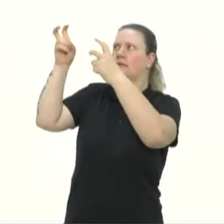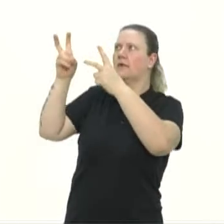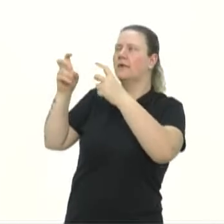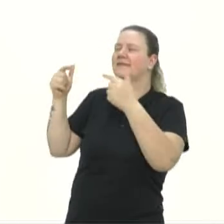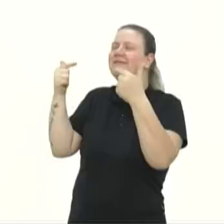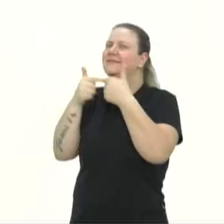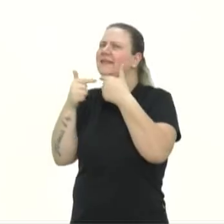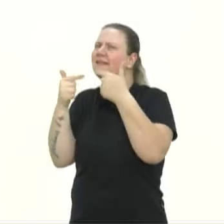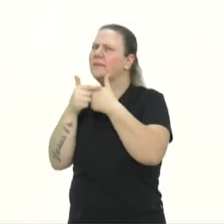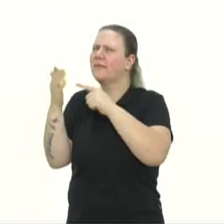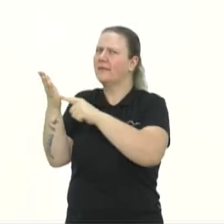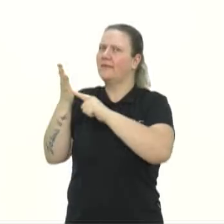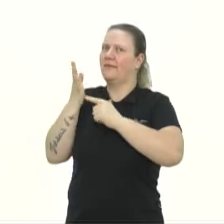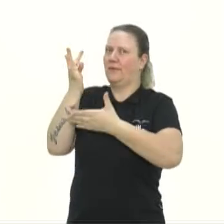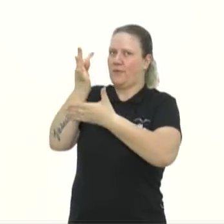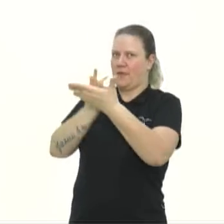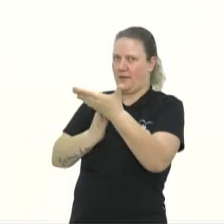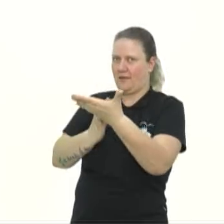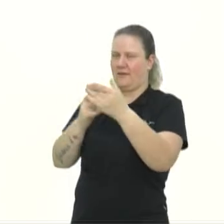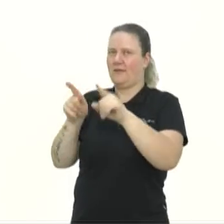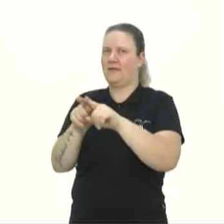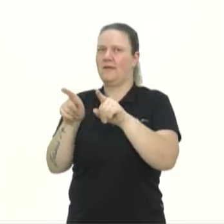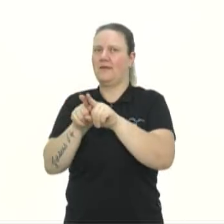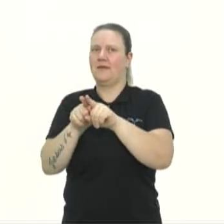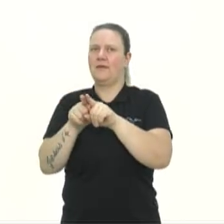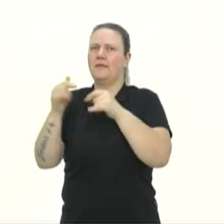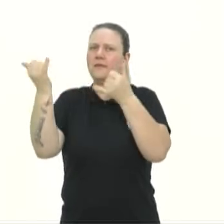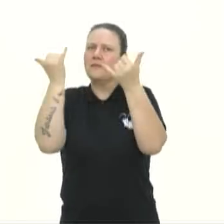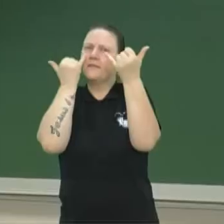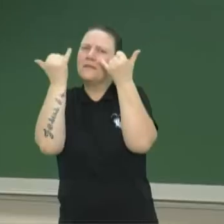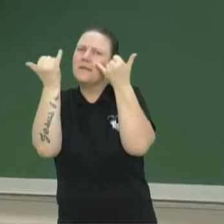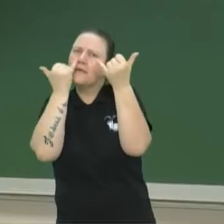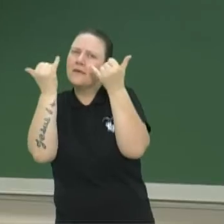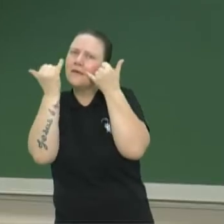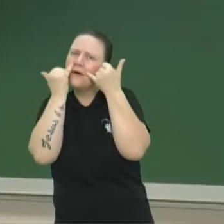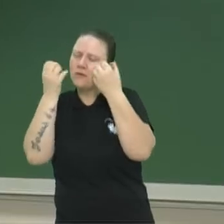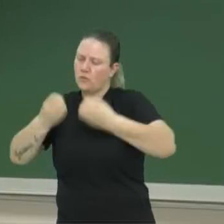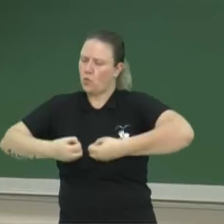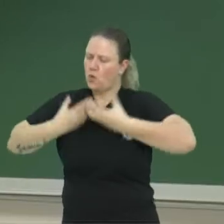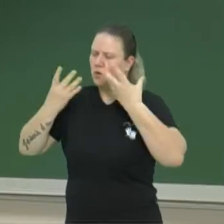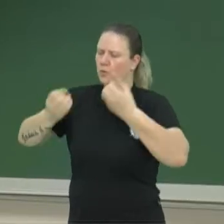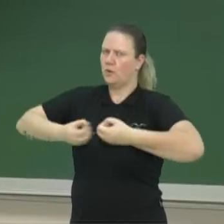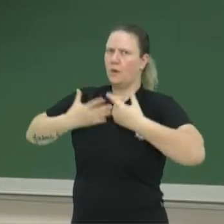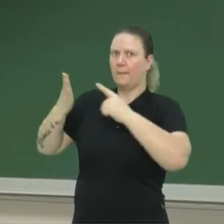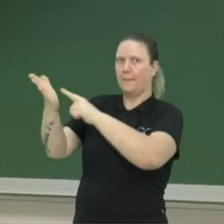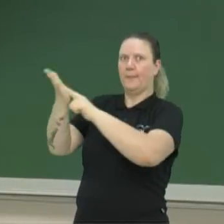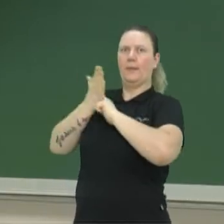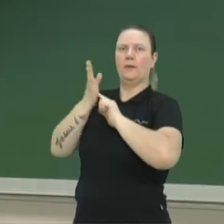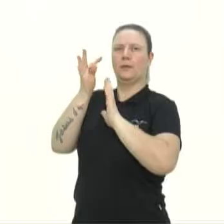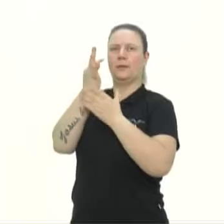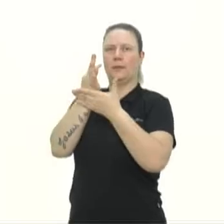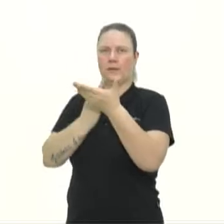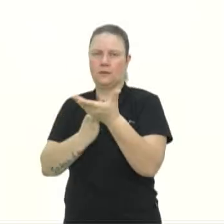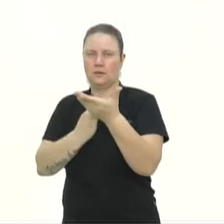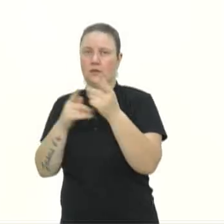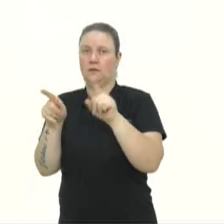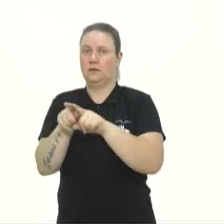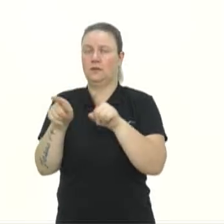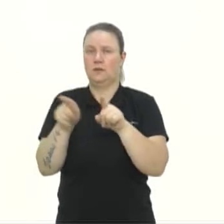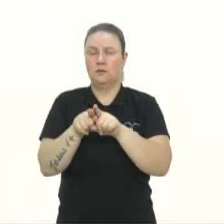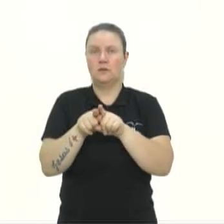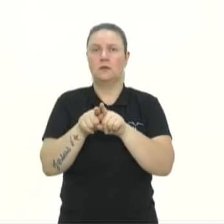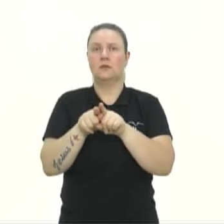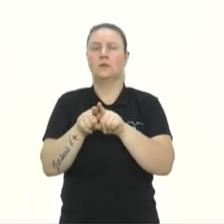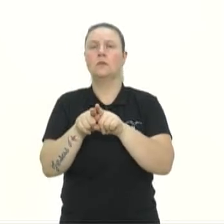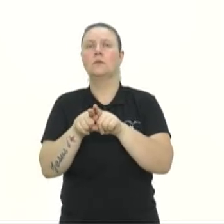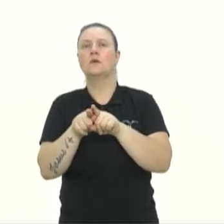no nosso texto. Vamos localizar informações explícitas do texto, tá? Identificar também